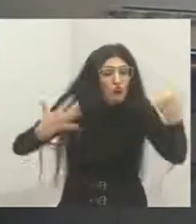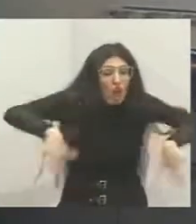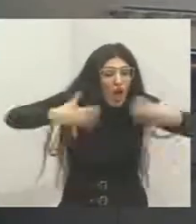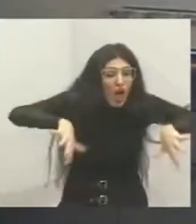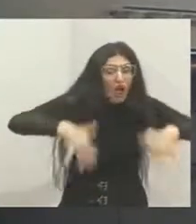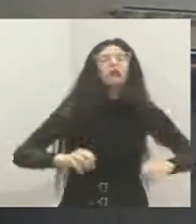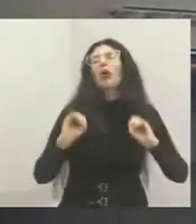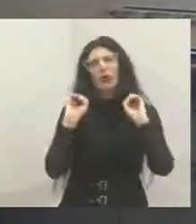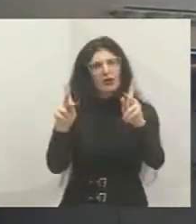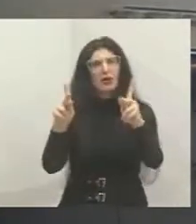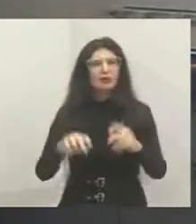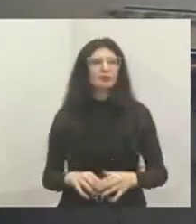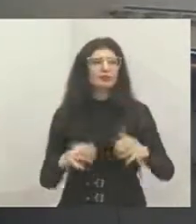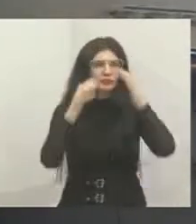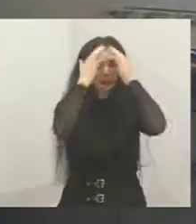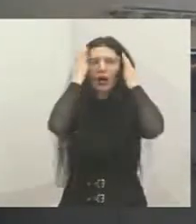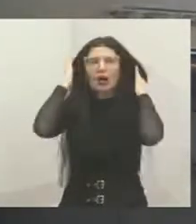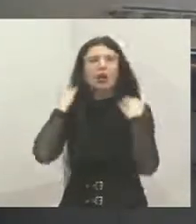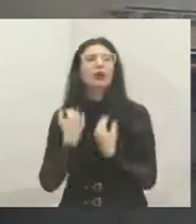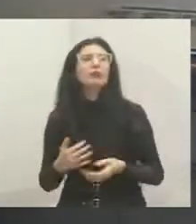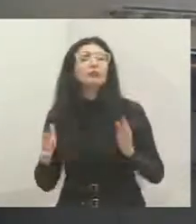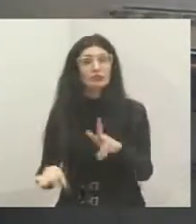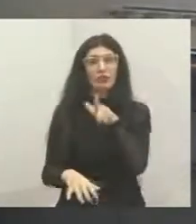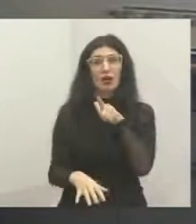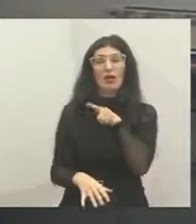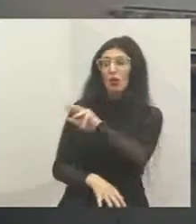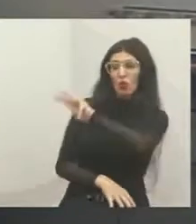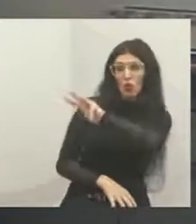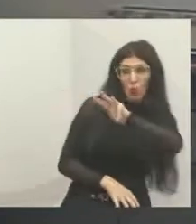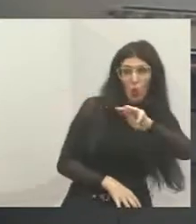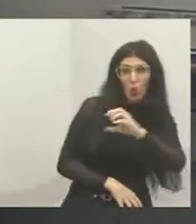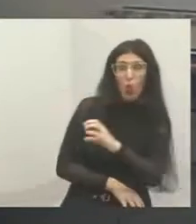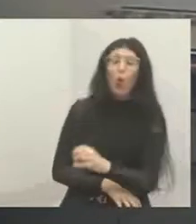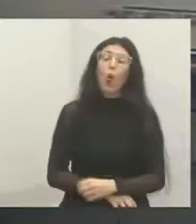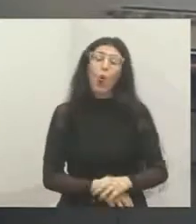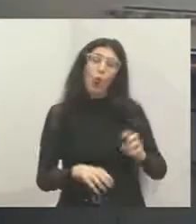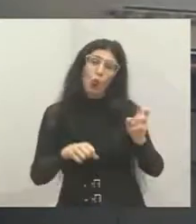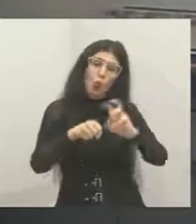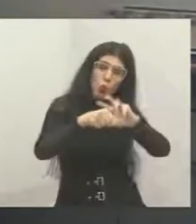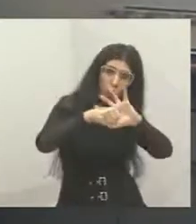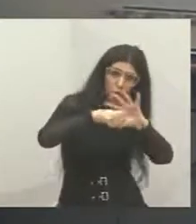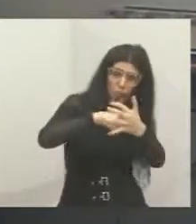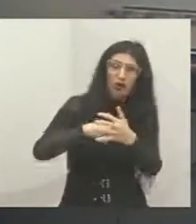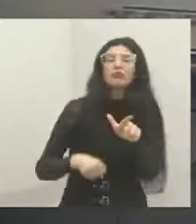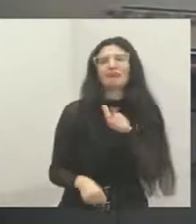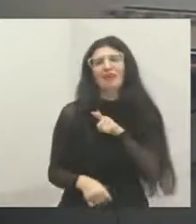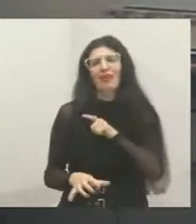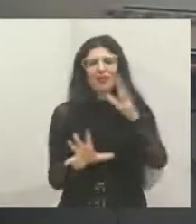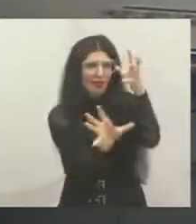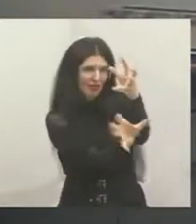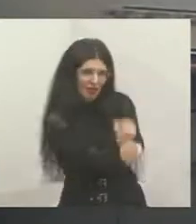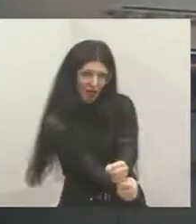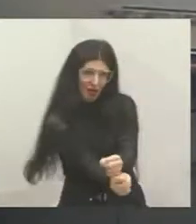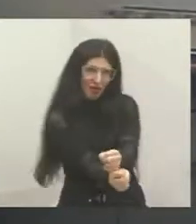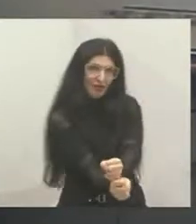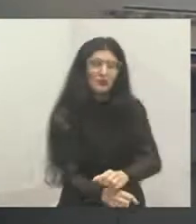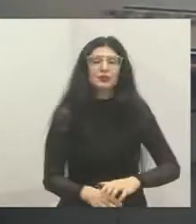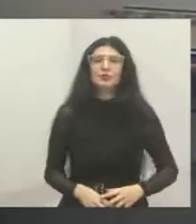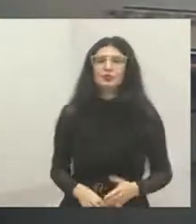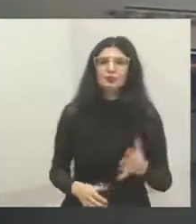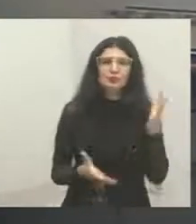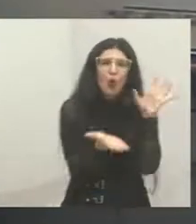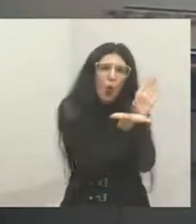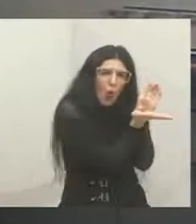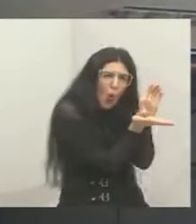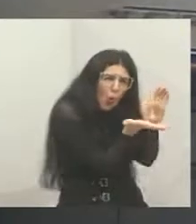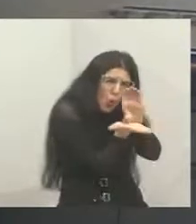Covid, coronavírus. Ali tem o total da receita discriminada, que vieram